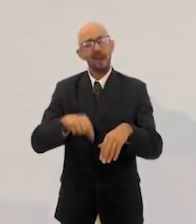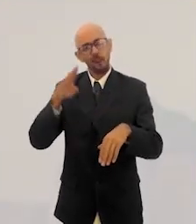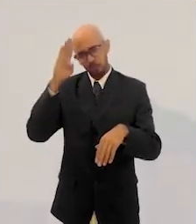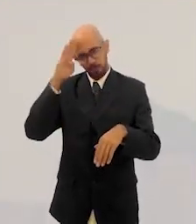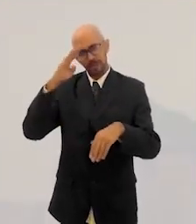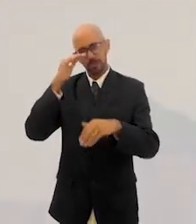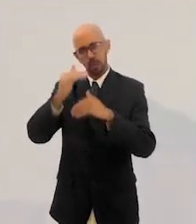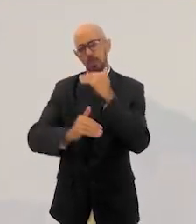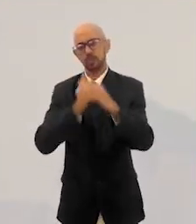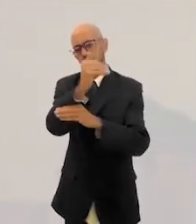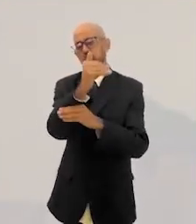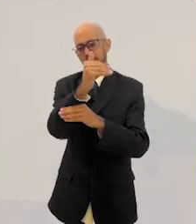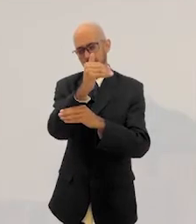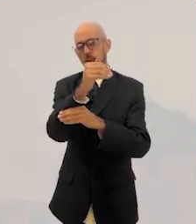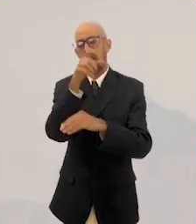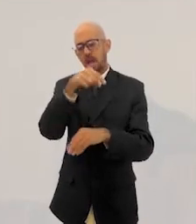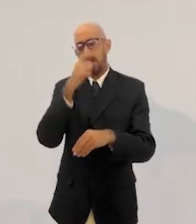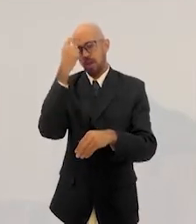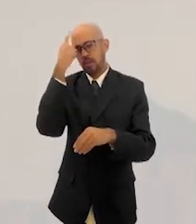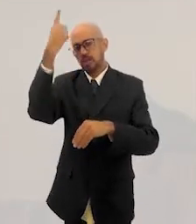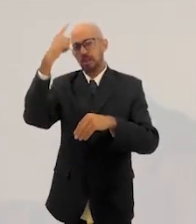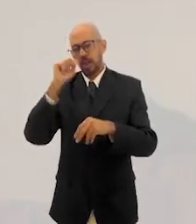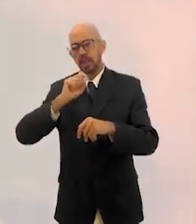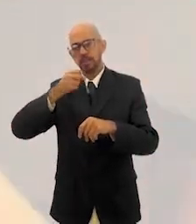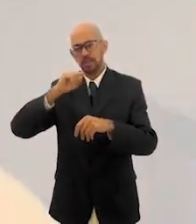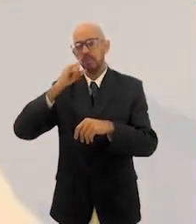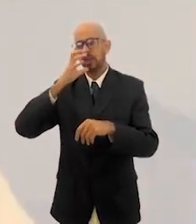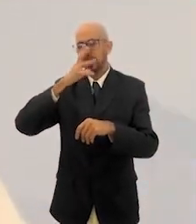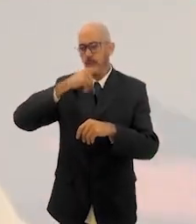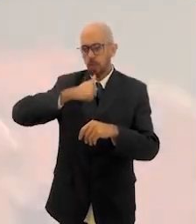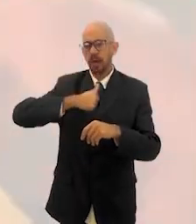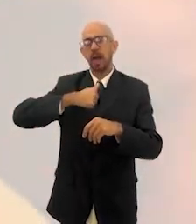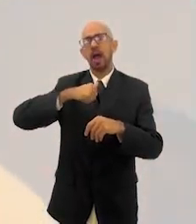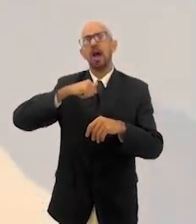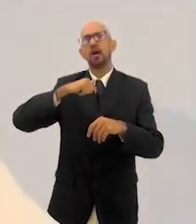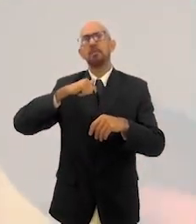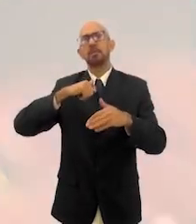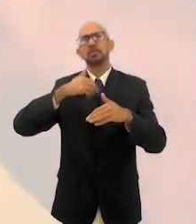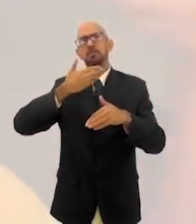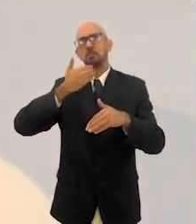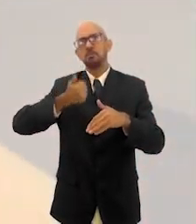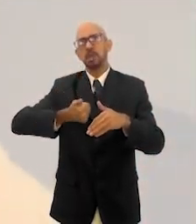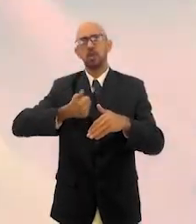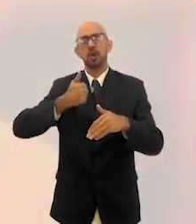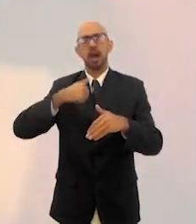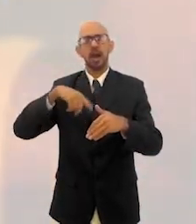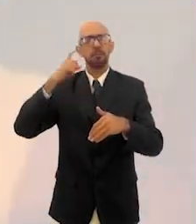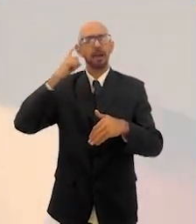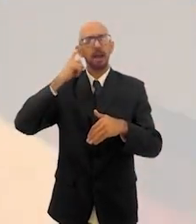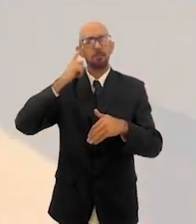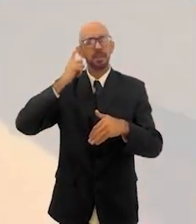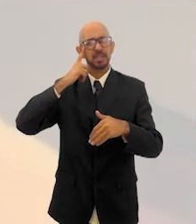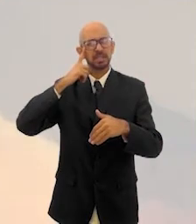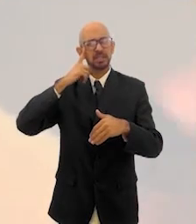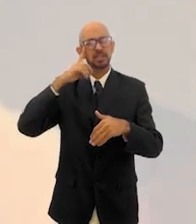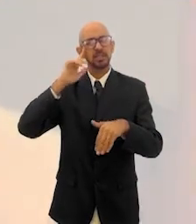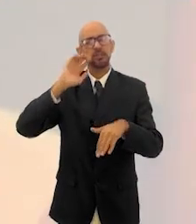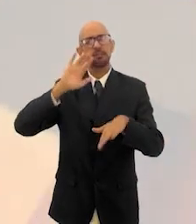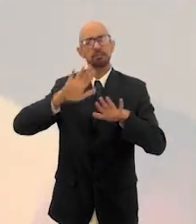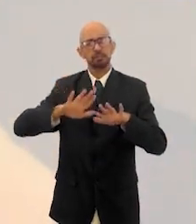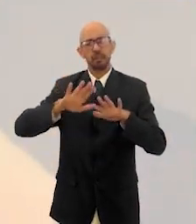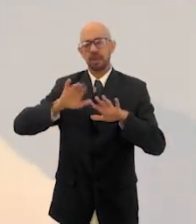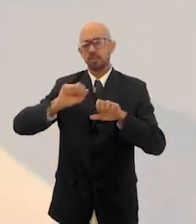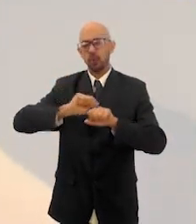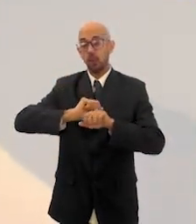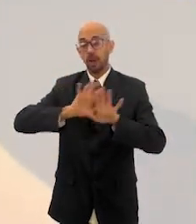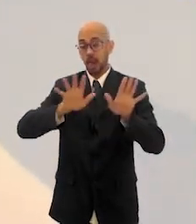Sim. Foi a ideia. Se isso vai demorar um pouco antes de amadurecer um pouco mais nas cabeças do mundo todo. Mas